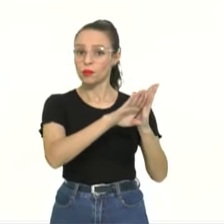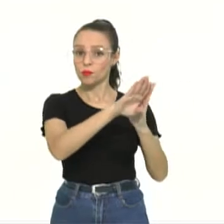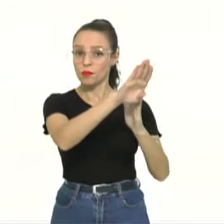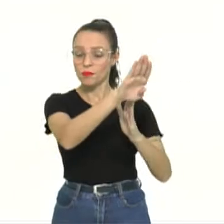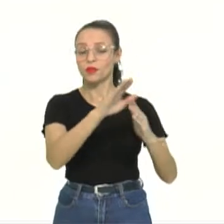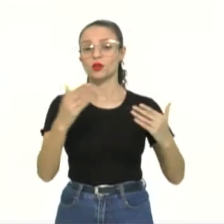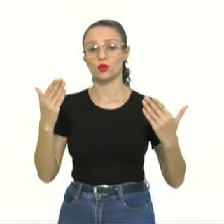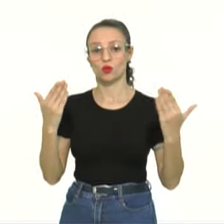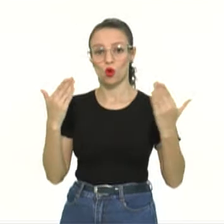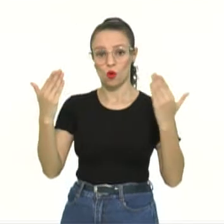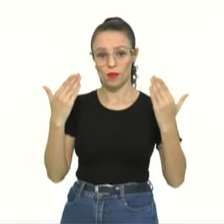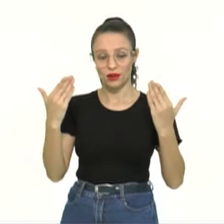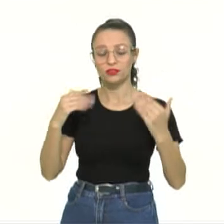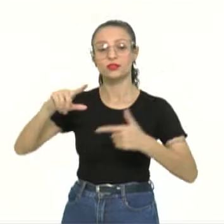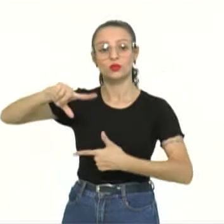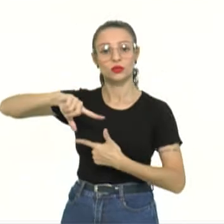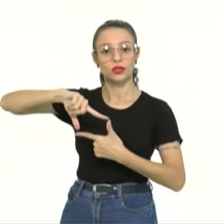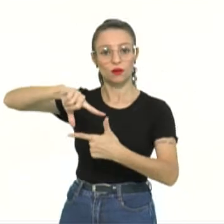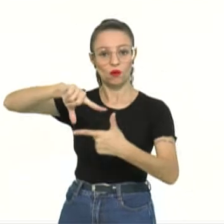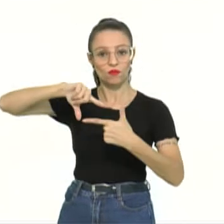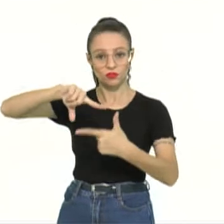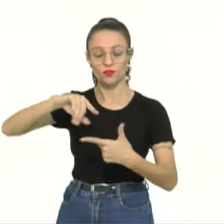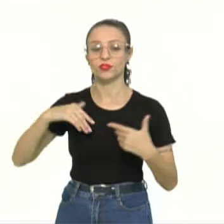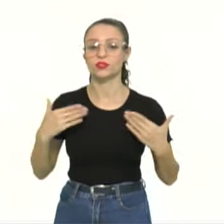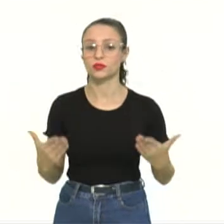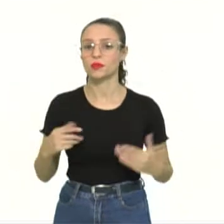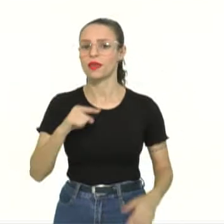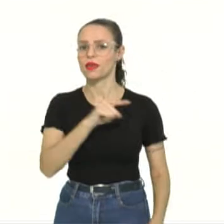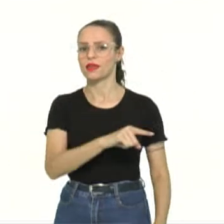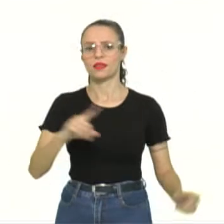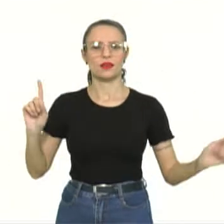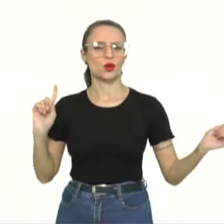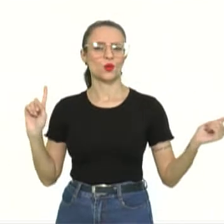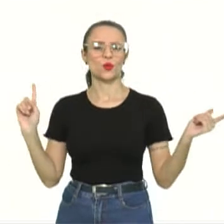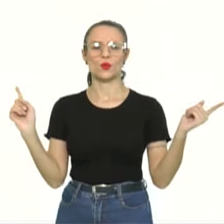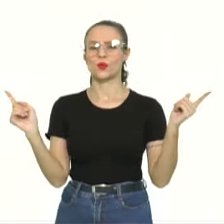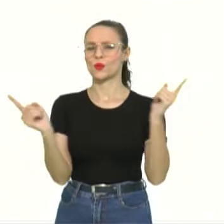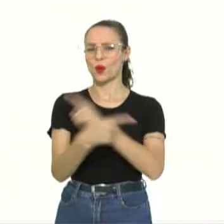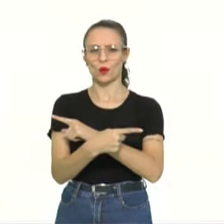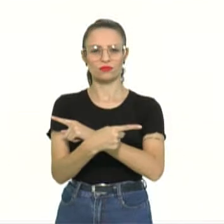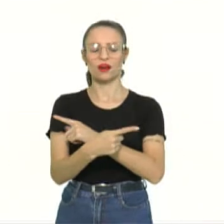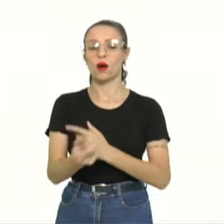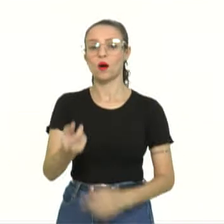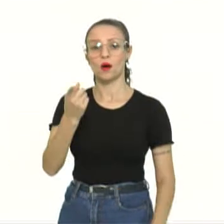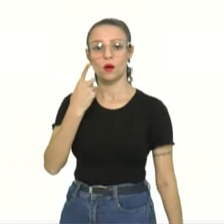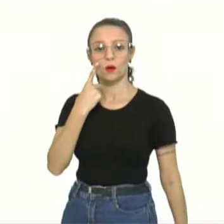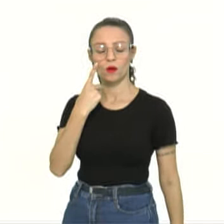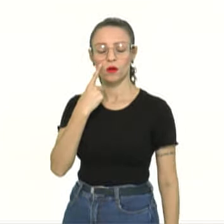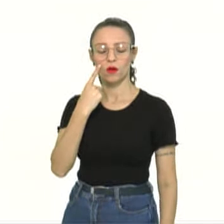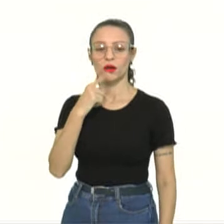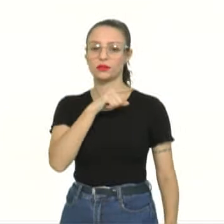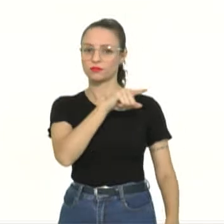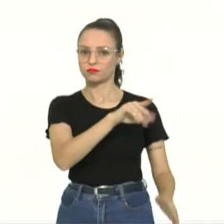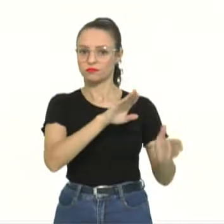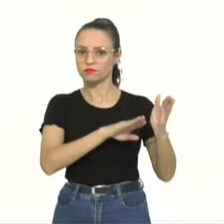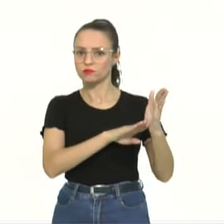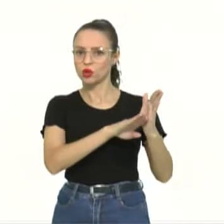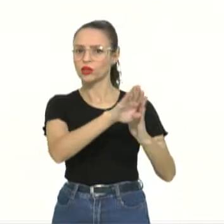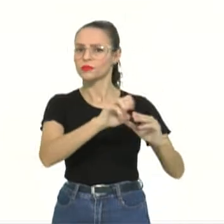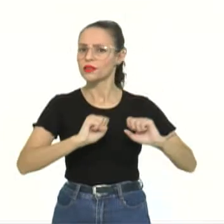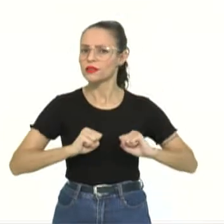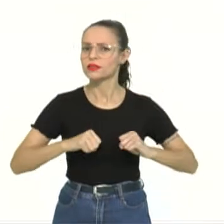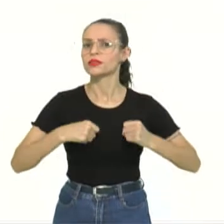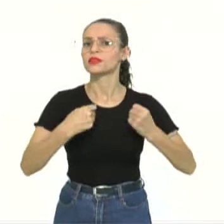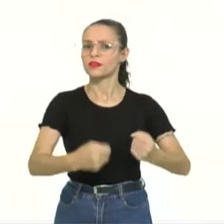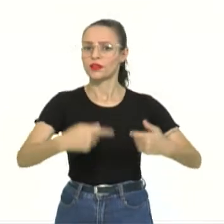em relação ao conservadorismo ele é totalmente oposto né então gente pensar é o progressismo Ele